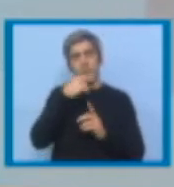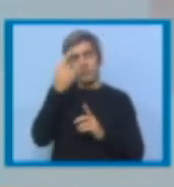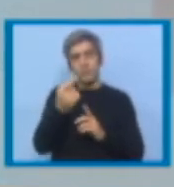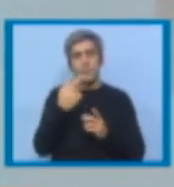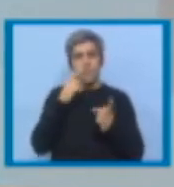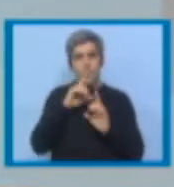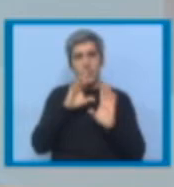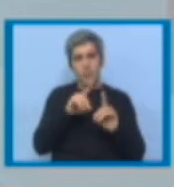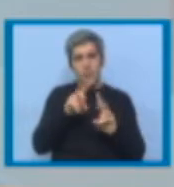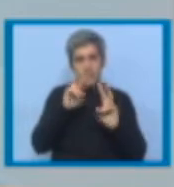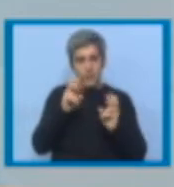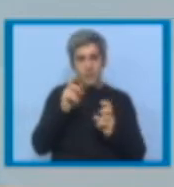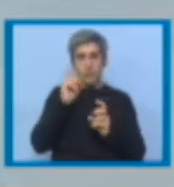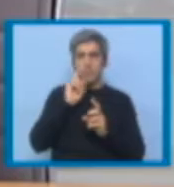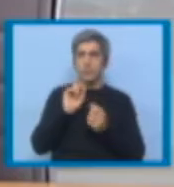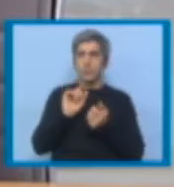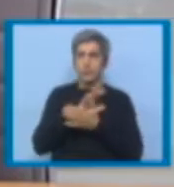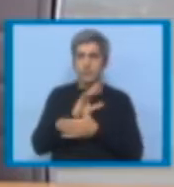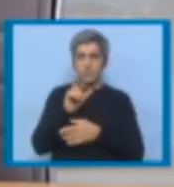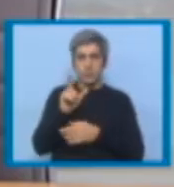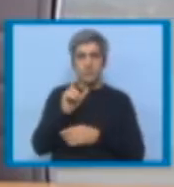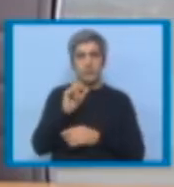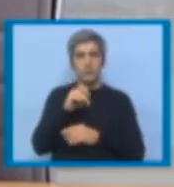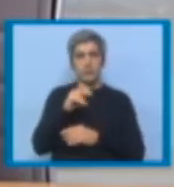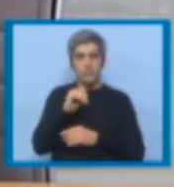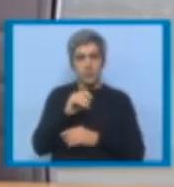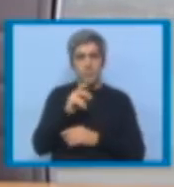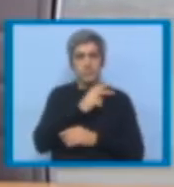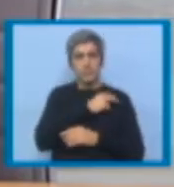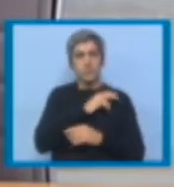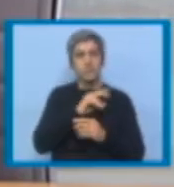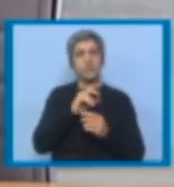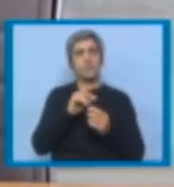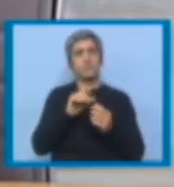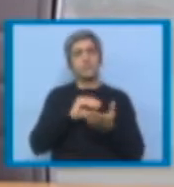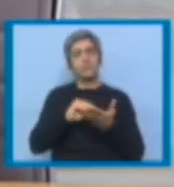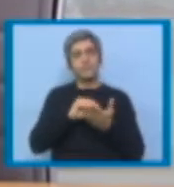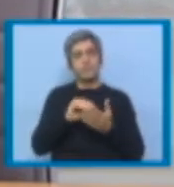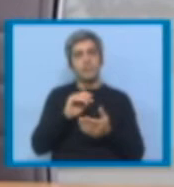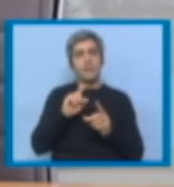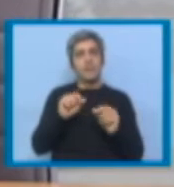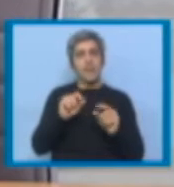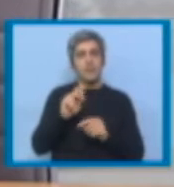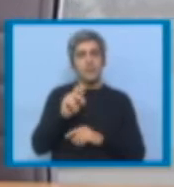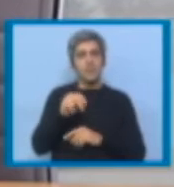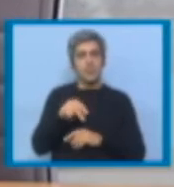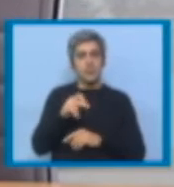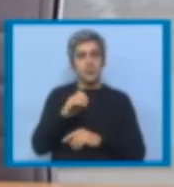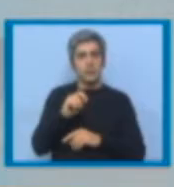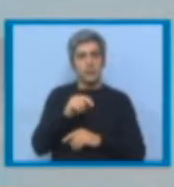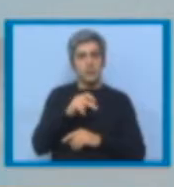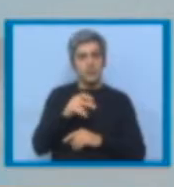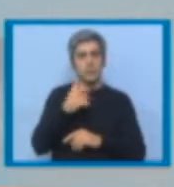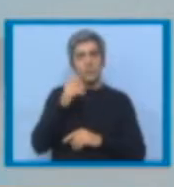jornalista Eunice Lourenço, que é chefe de redação da Rádio Renascença. Muito obrigado por estar connosco. Boa tarde. Neste caso